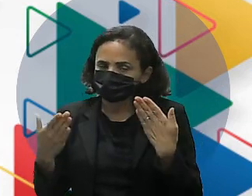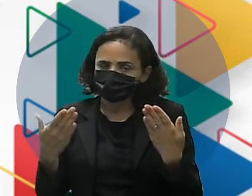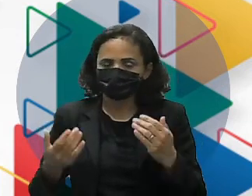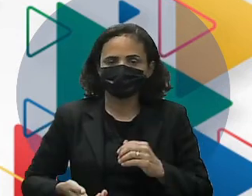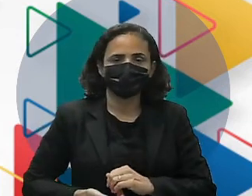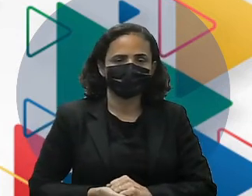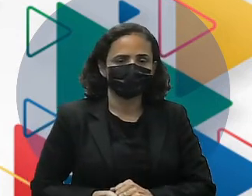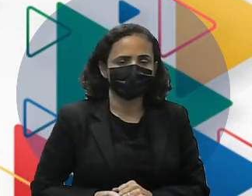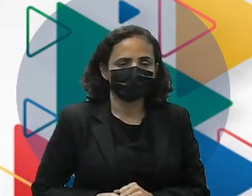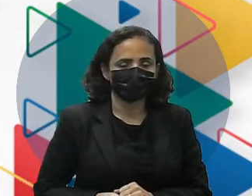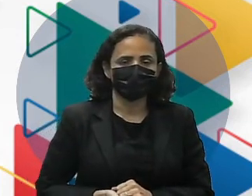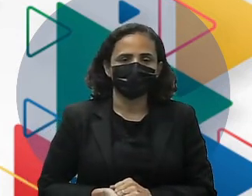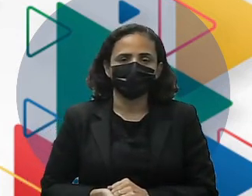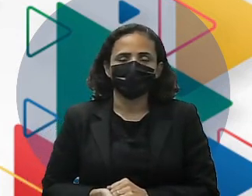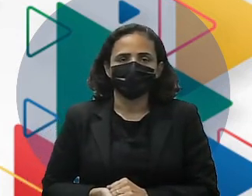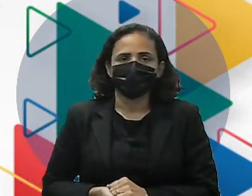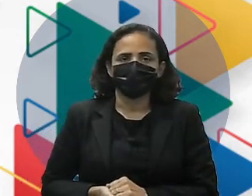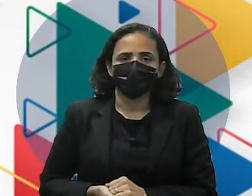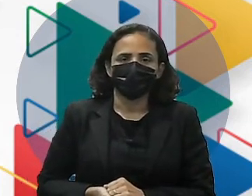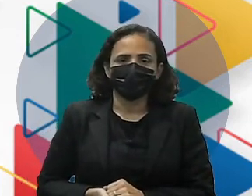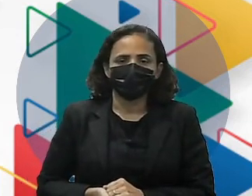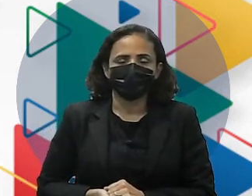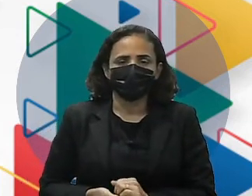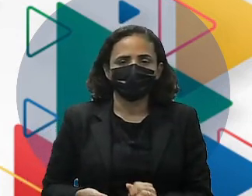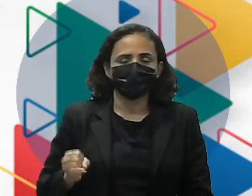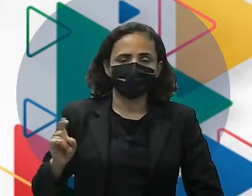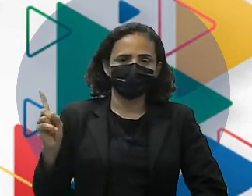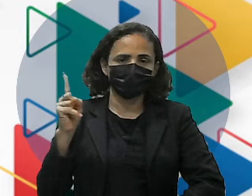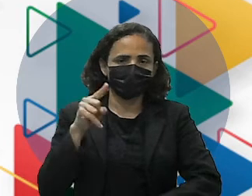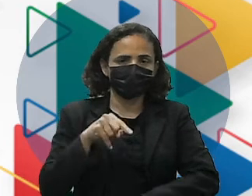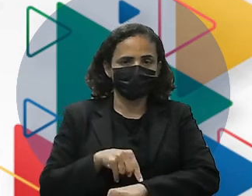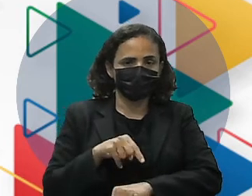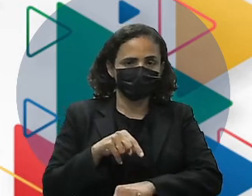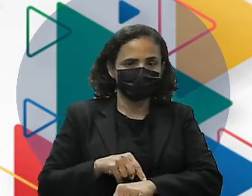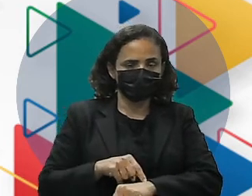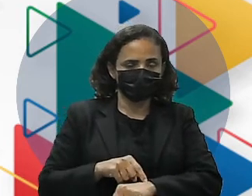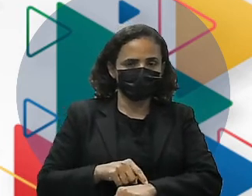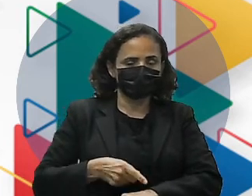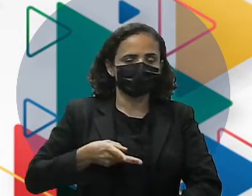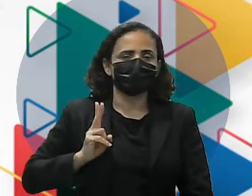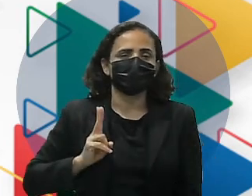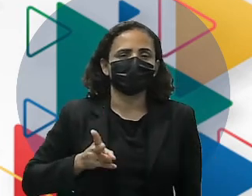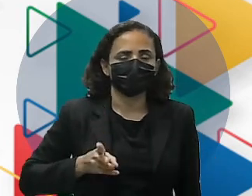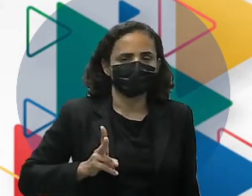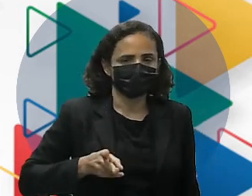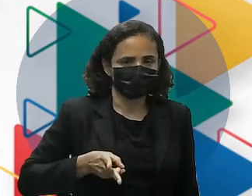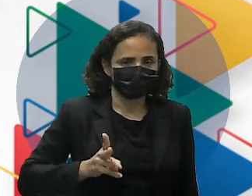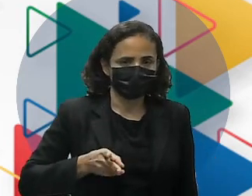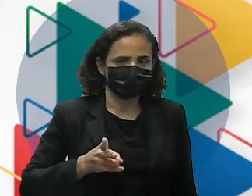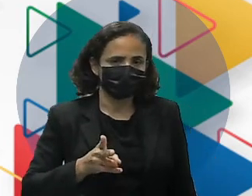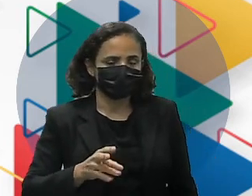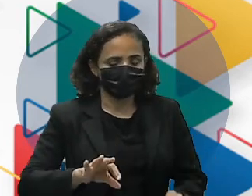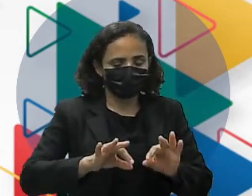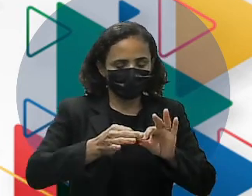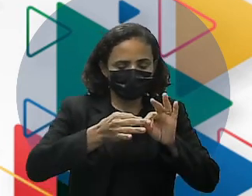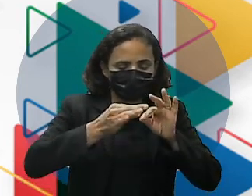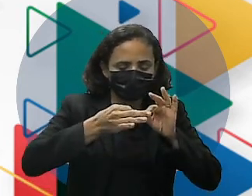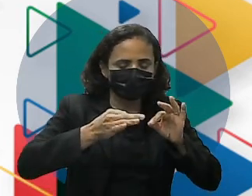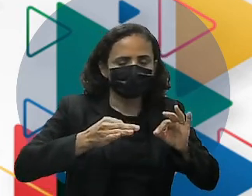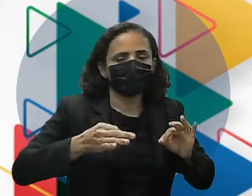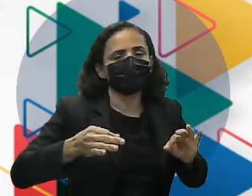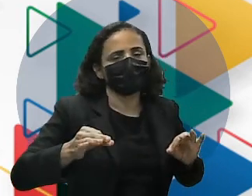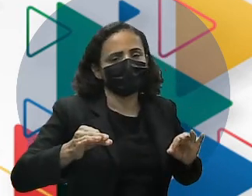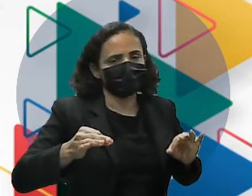é que se eu mantiver o tempo constante, quanto maior a distância